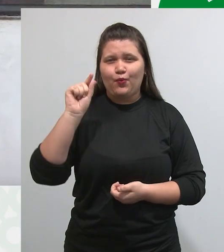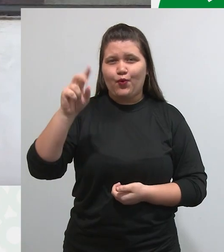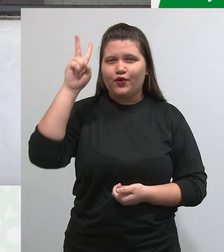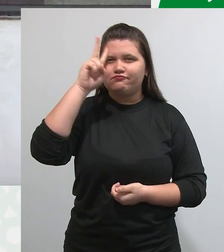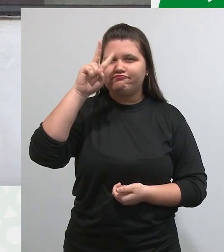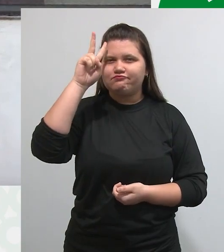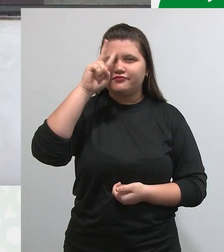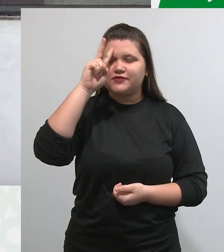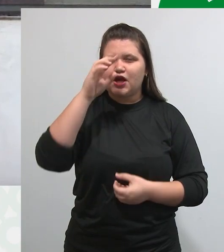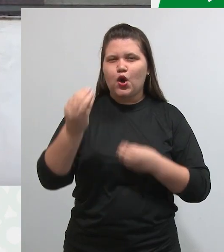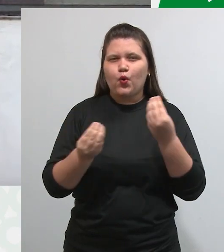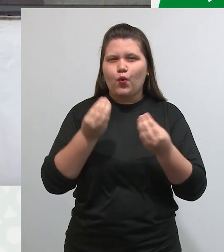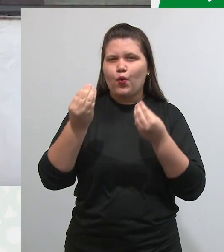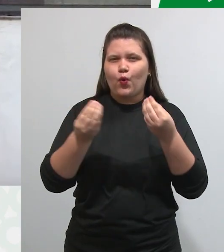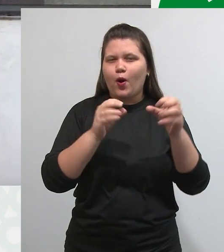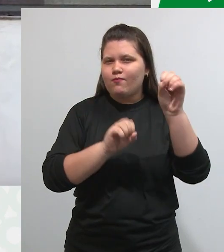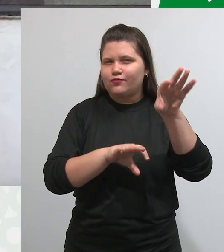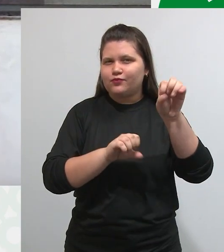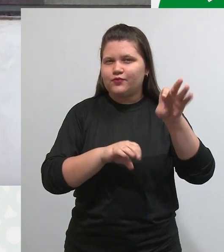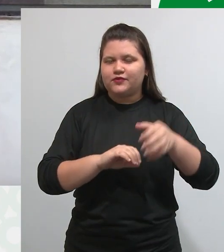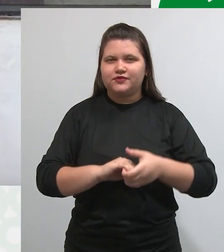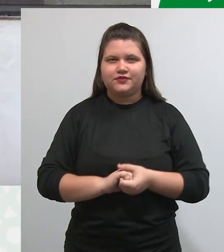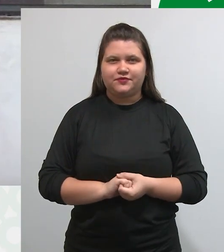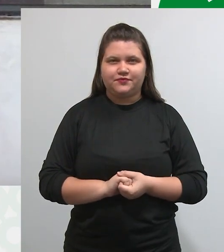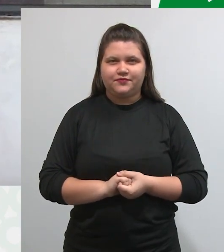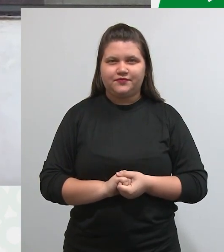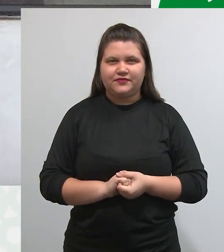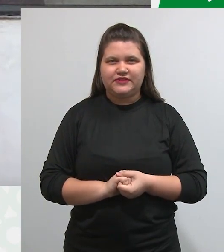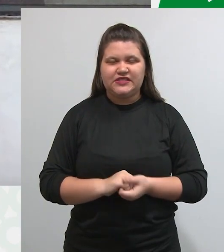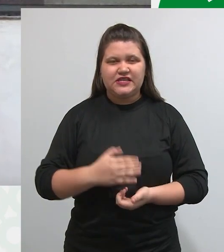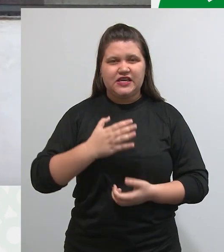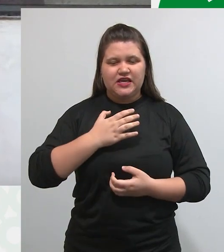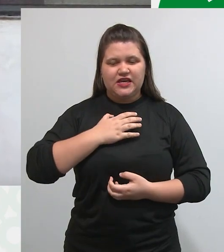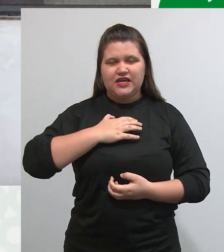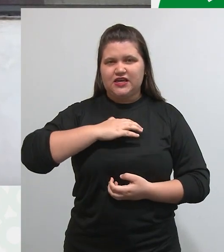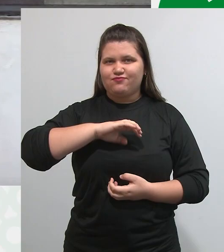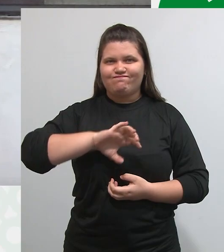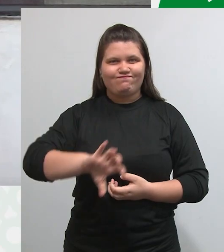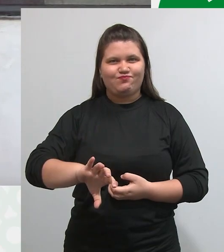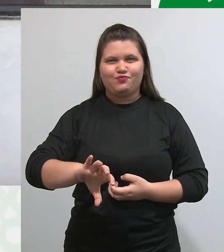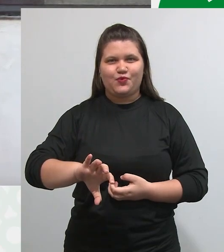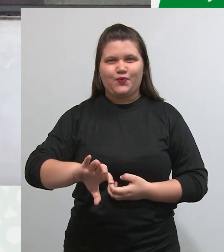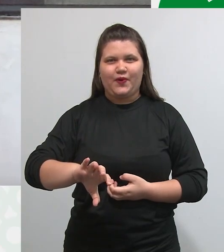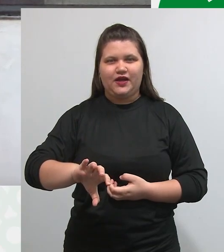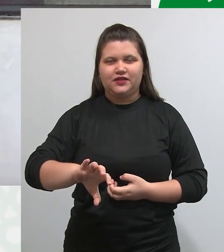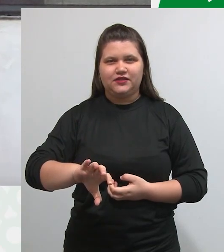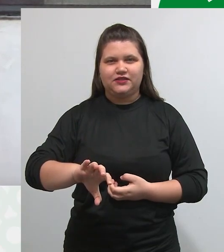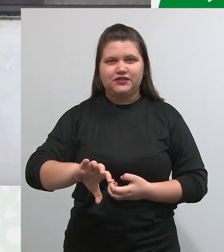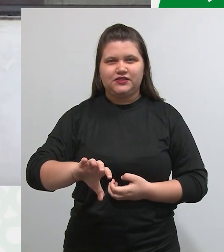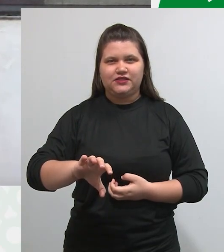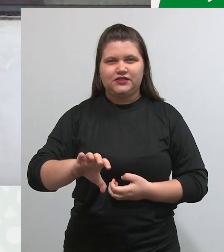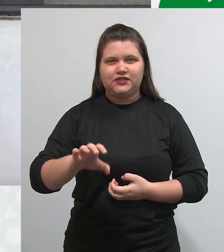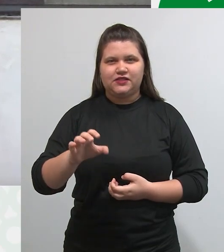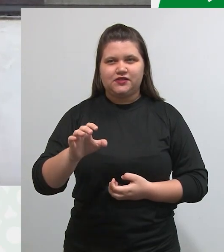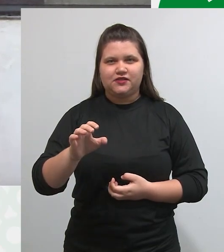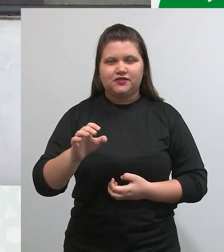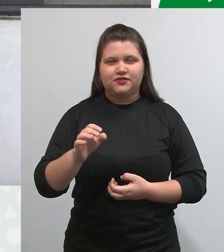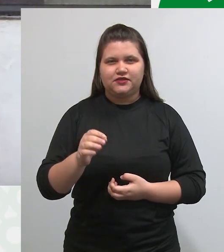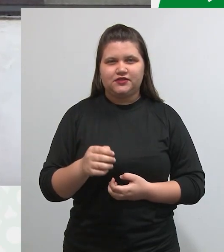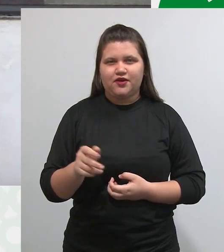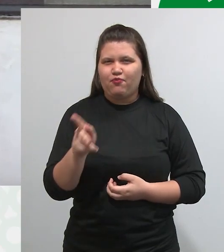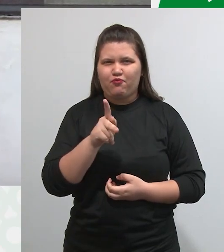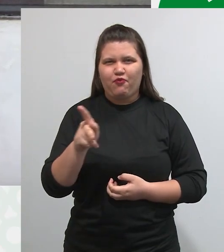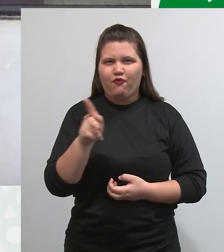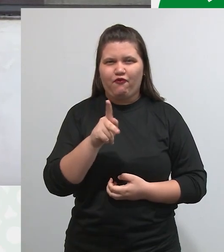história. Como que eu fui para a educação? Não era o que eu queria, não era o meu sonho, digamos